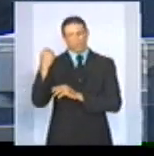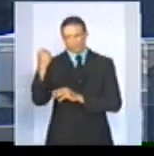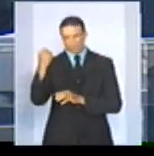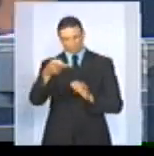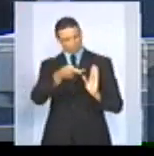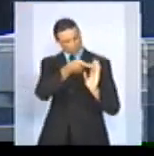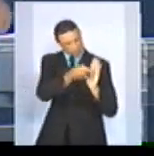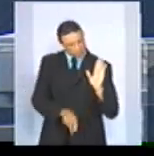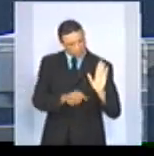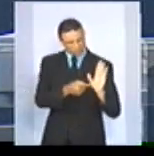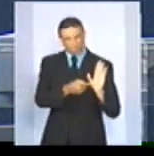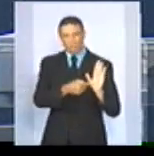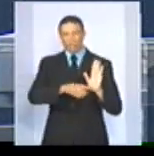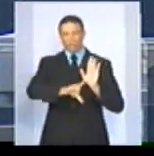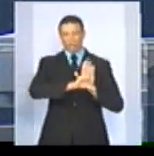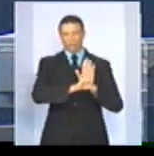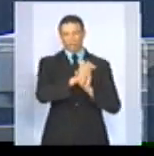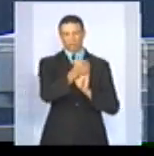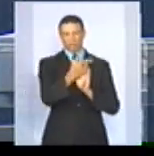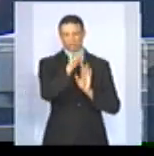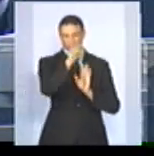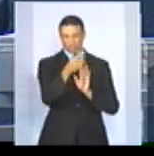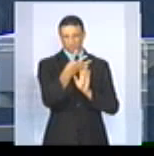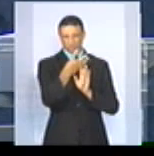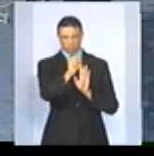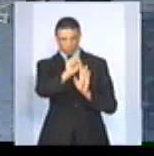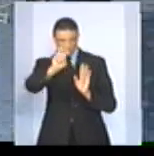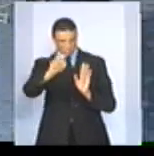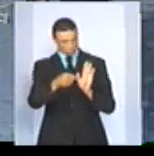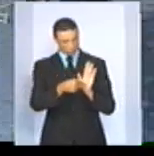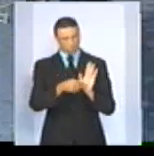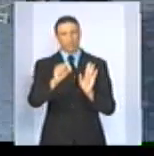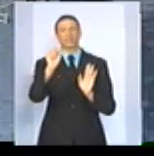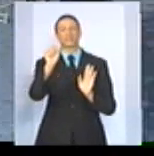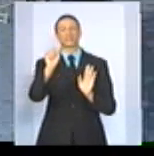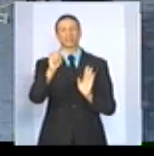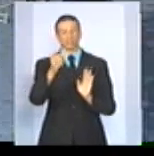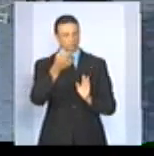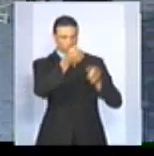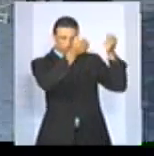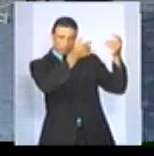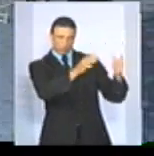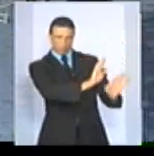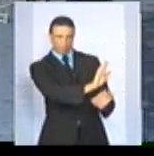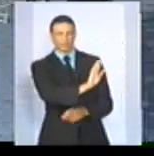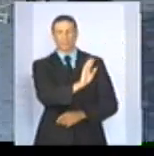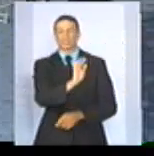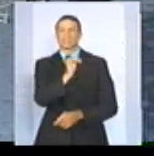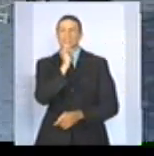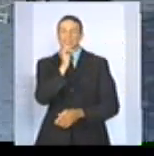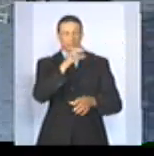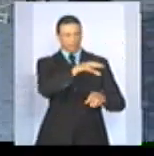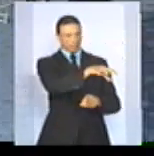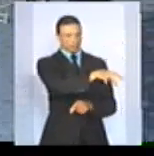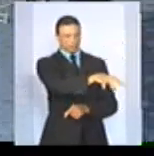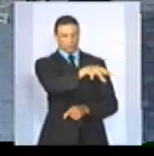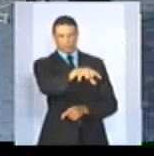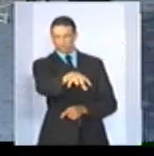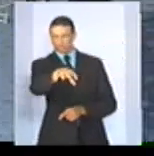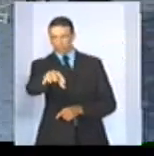desse projeto de lei dessa lei 12.485 foi exatamente o quê Ministro foi fazer com que vários setores